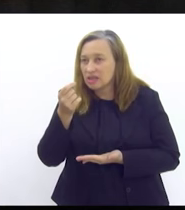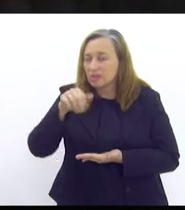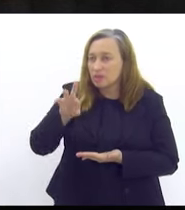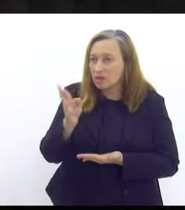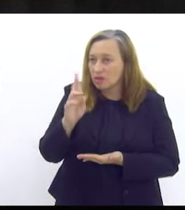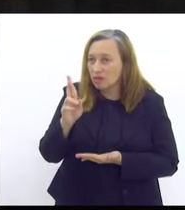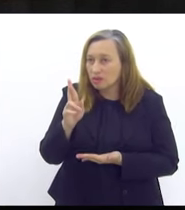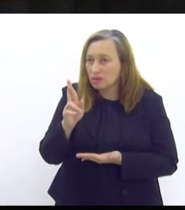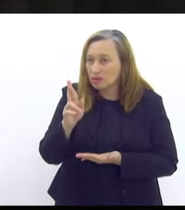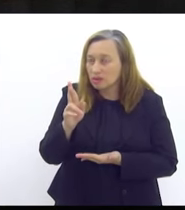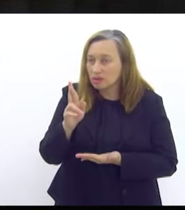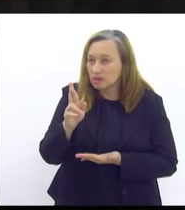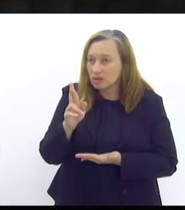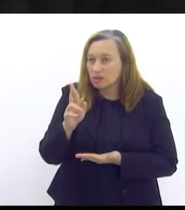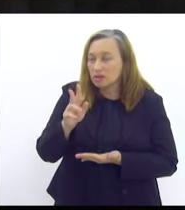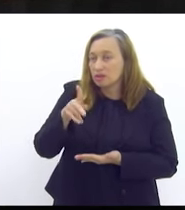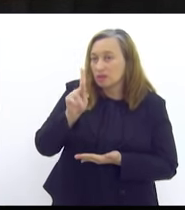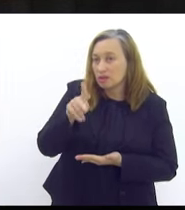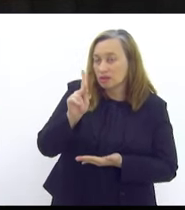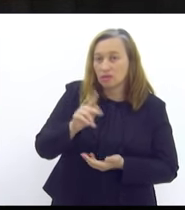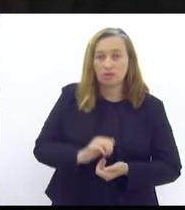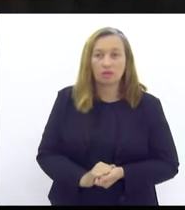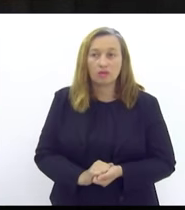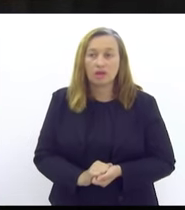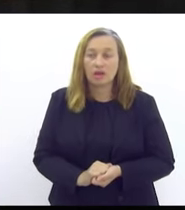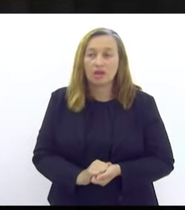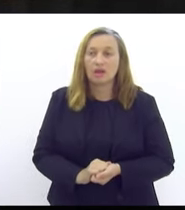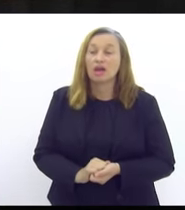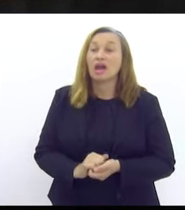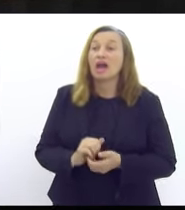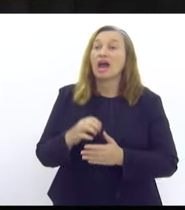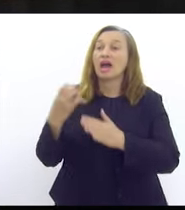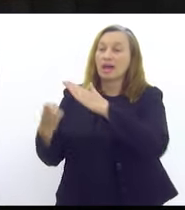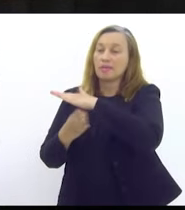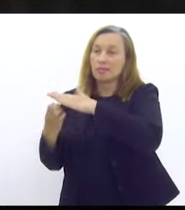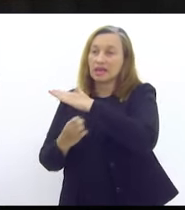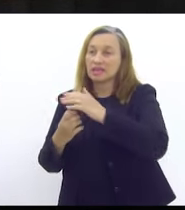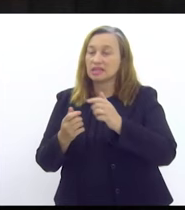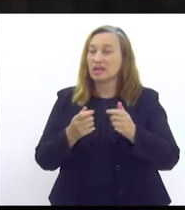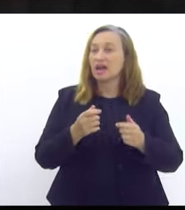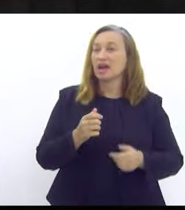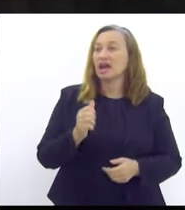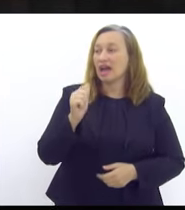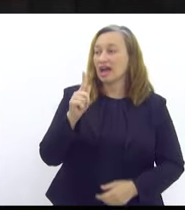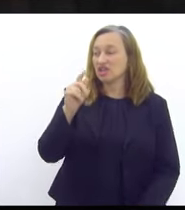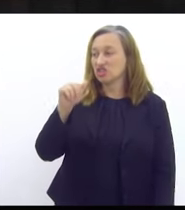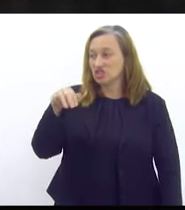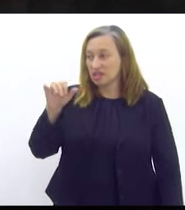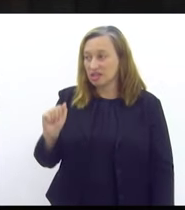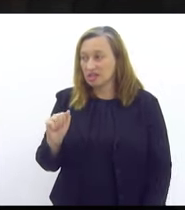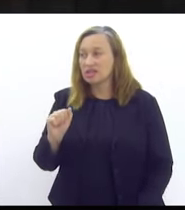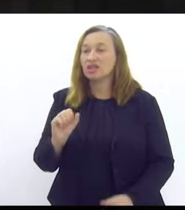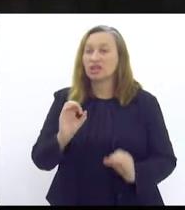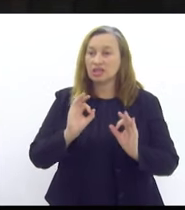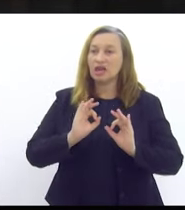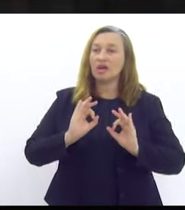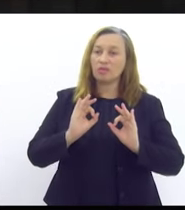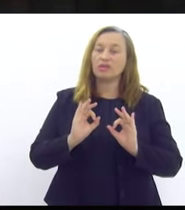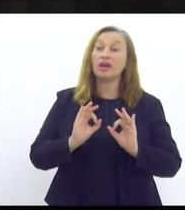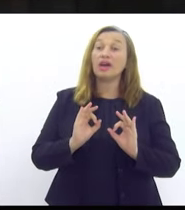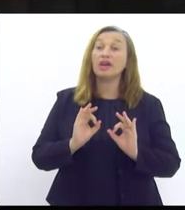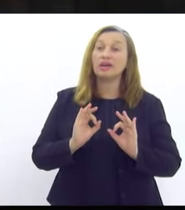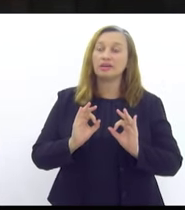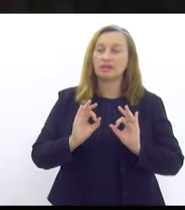royalties de participação especial. A Agência Nacional de Petróleo fez audiência pública no mês de junho